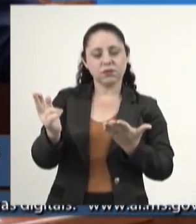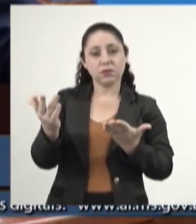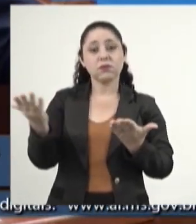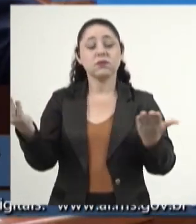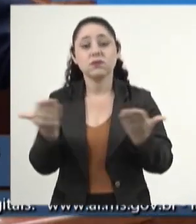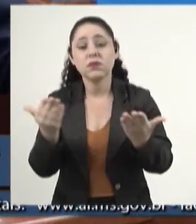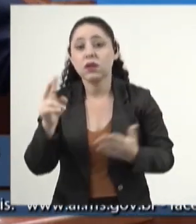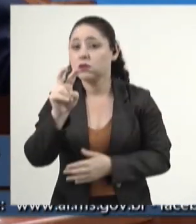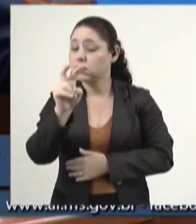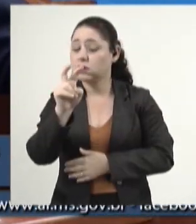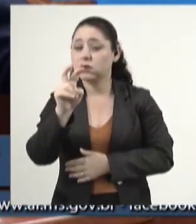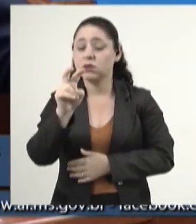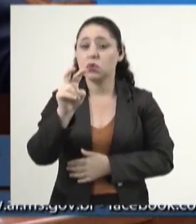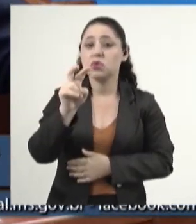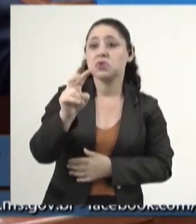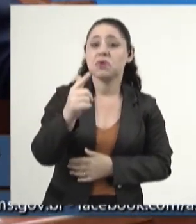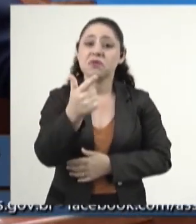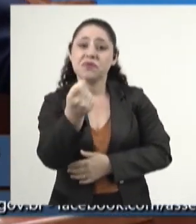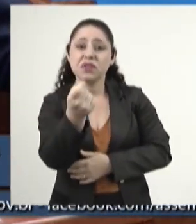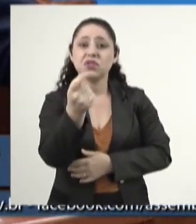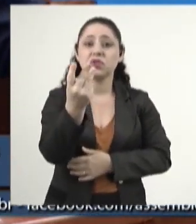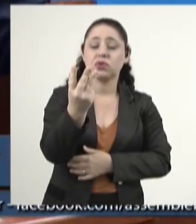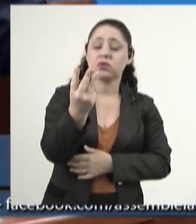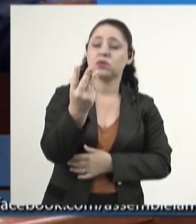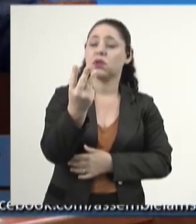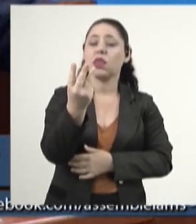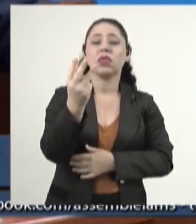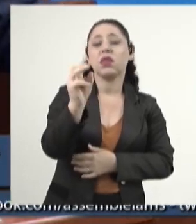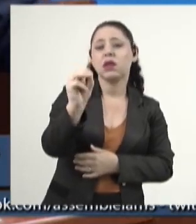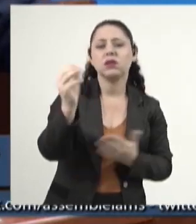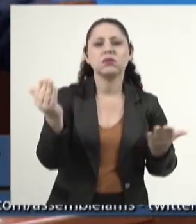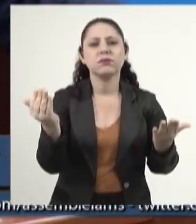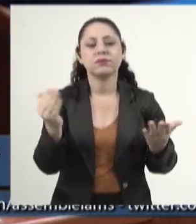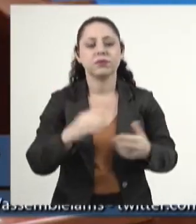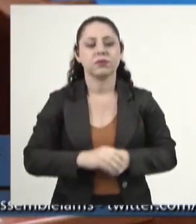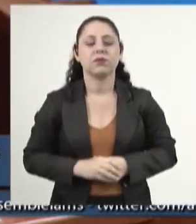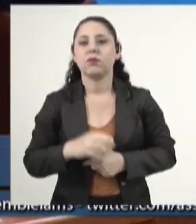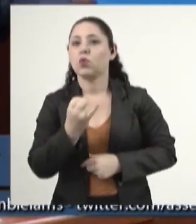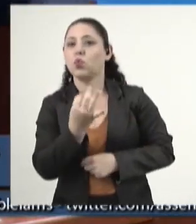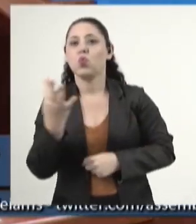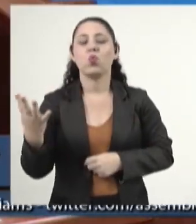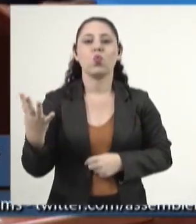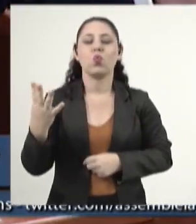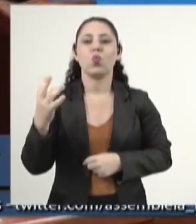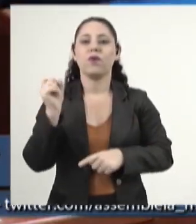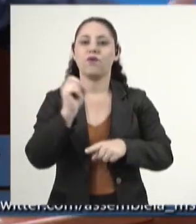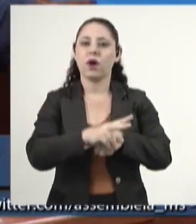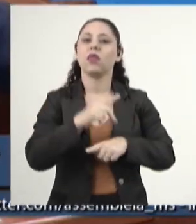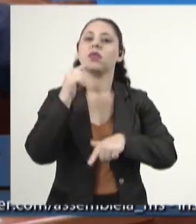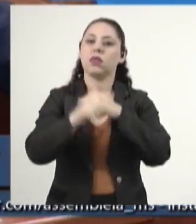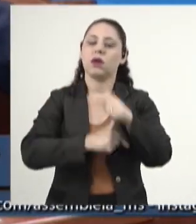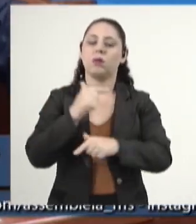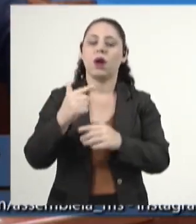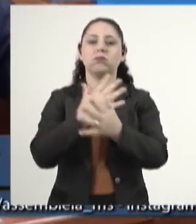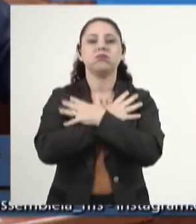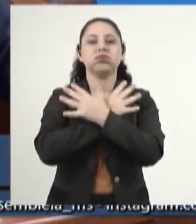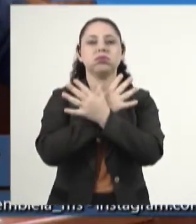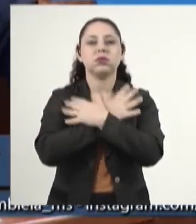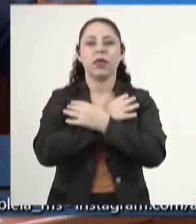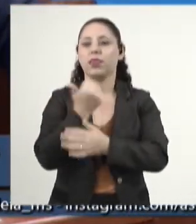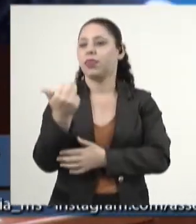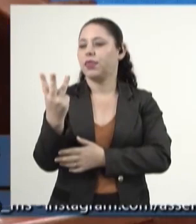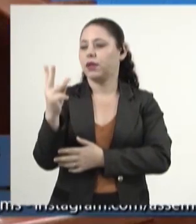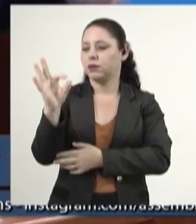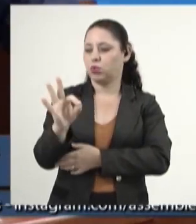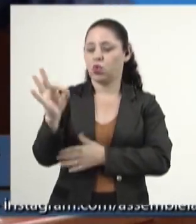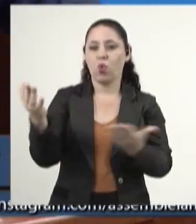que é agora? R$ 5,00, R$ 5,20, R 5,30. Quanto que era o desemprego no governo Bolsonaro? 13